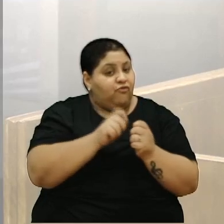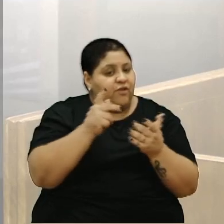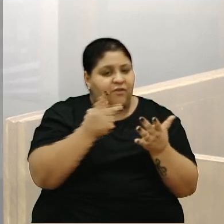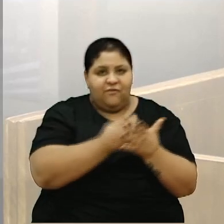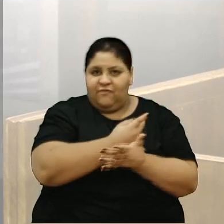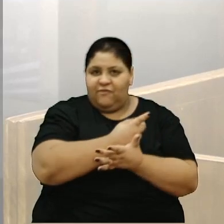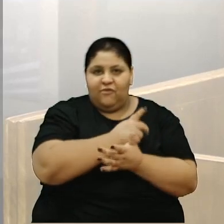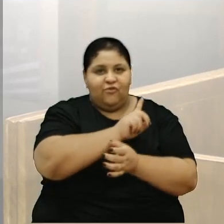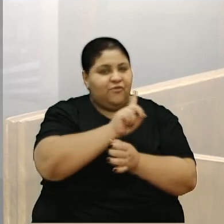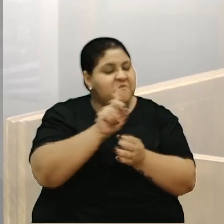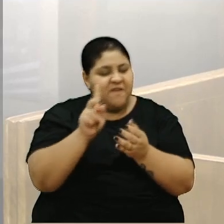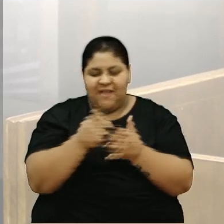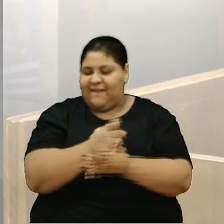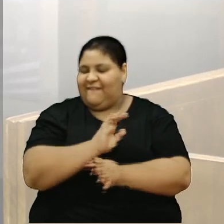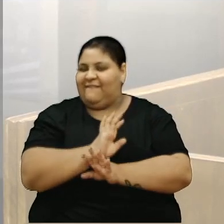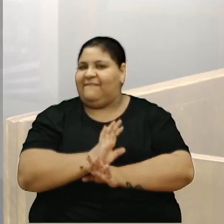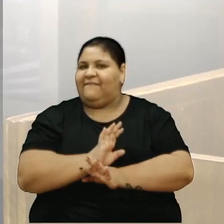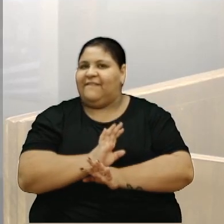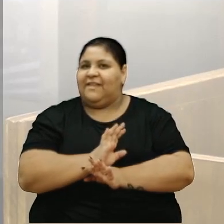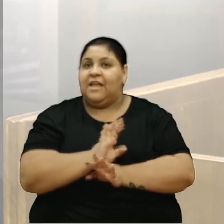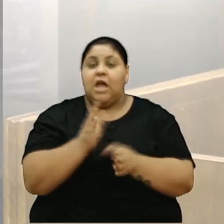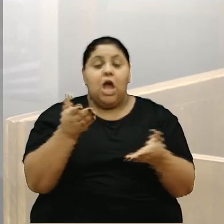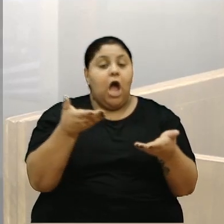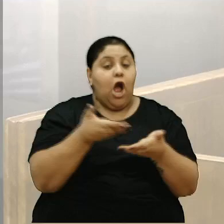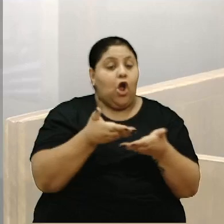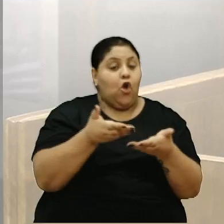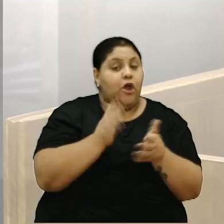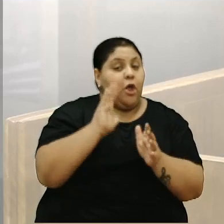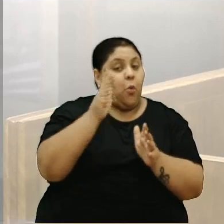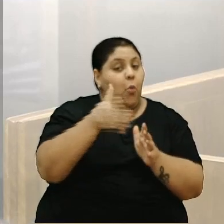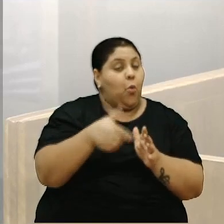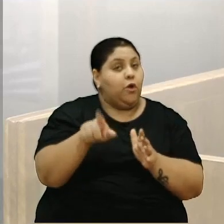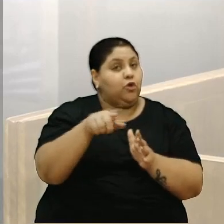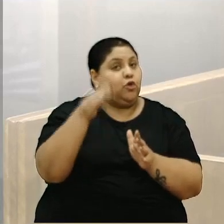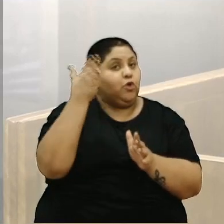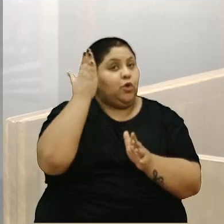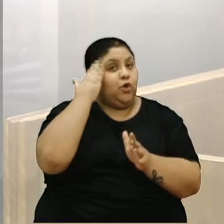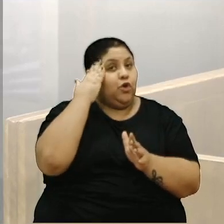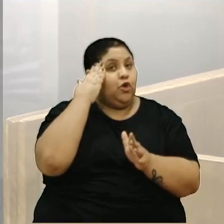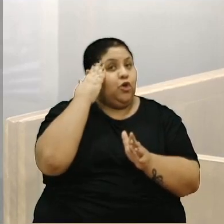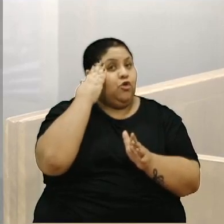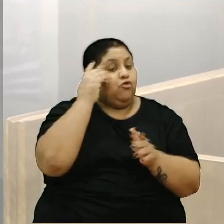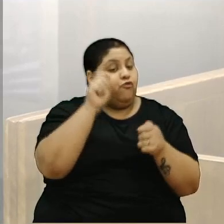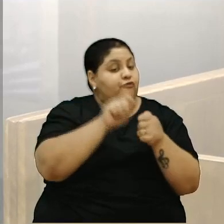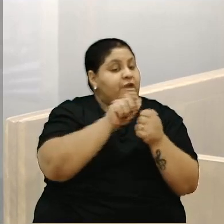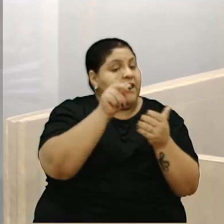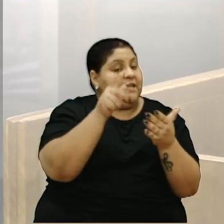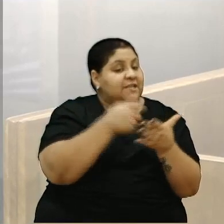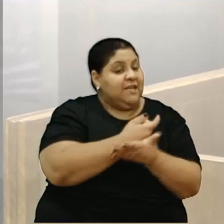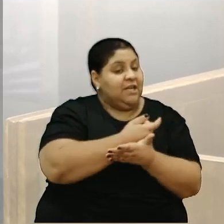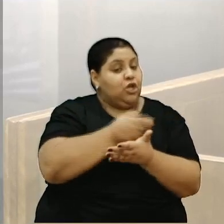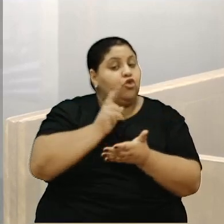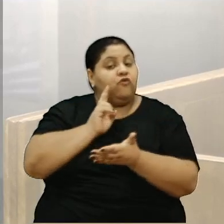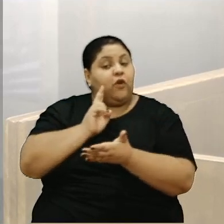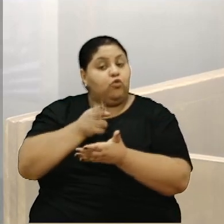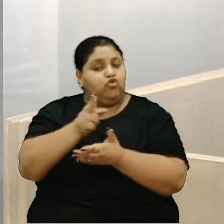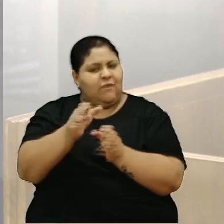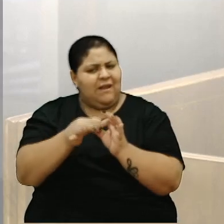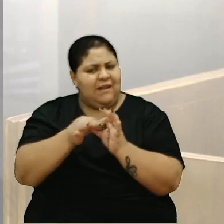não vai errar. Agora, quando tu sabe que se tu cometer o erro, tu vai continuar